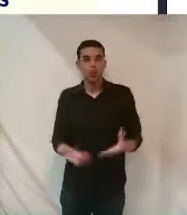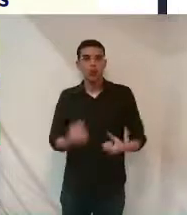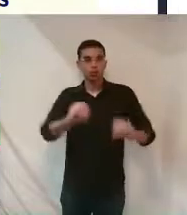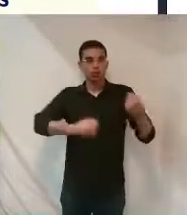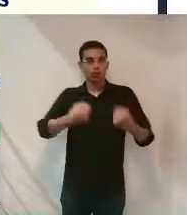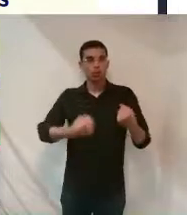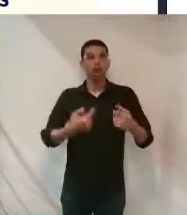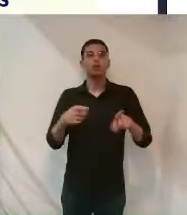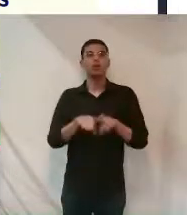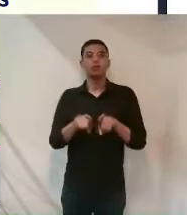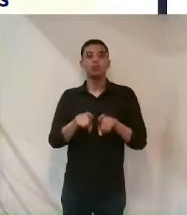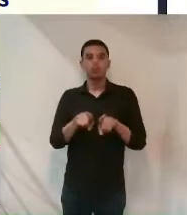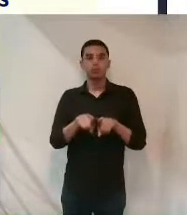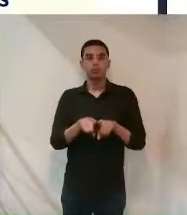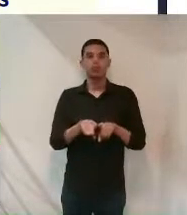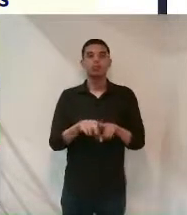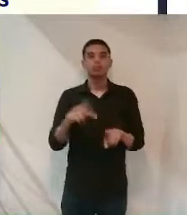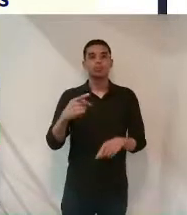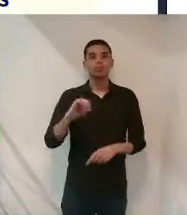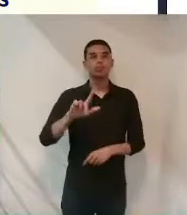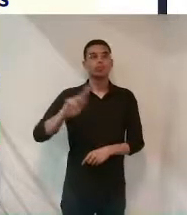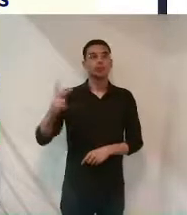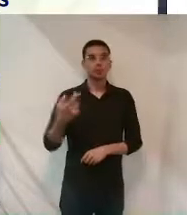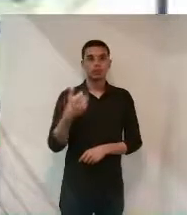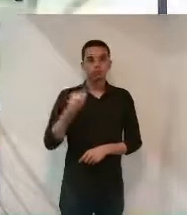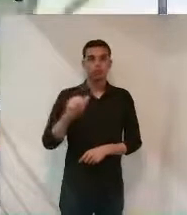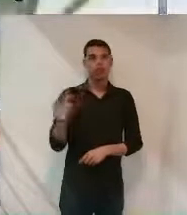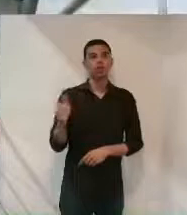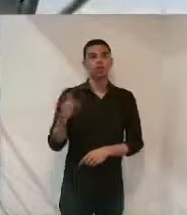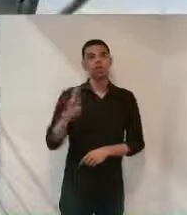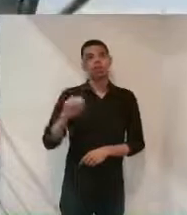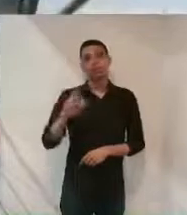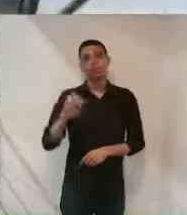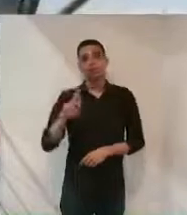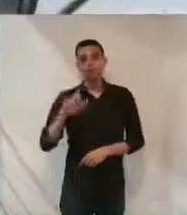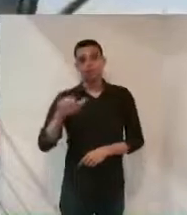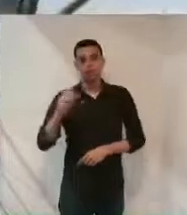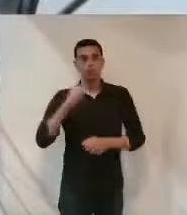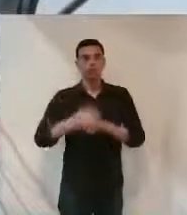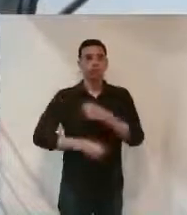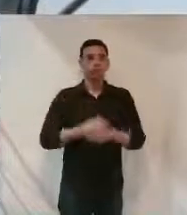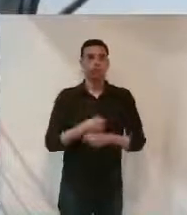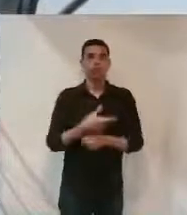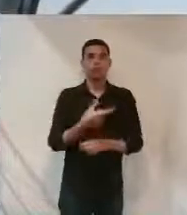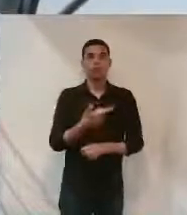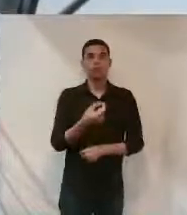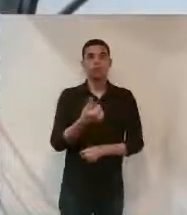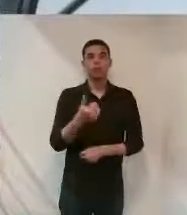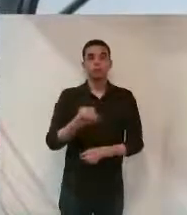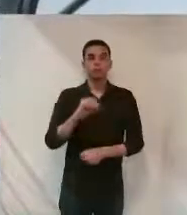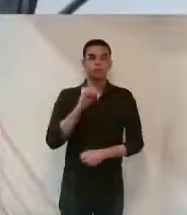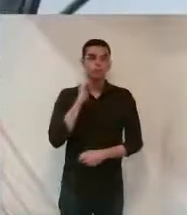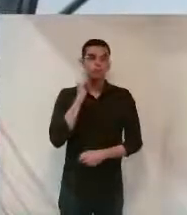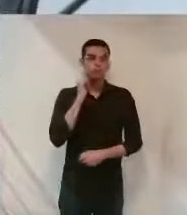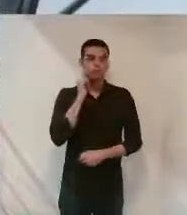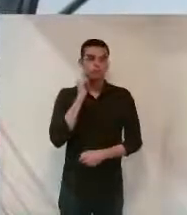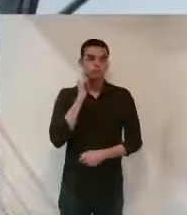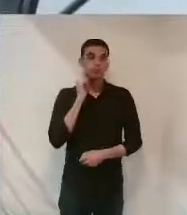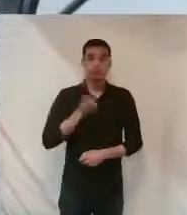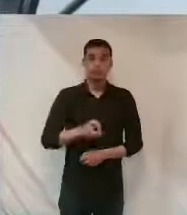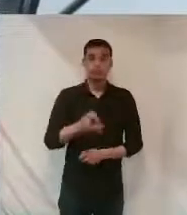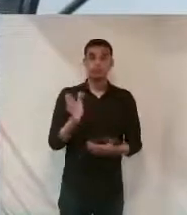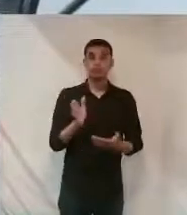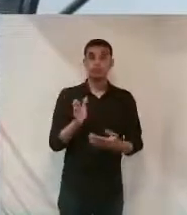pneus novamente, e pilhas e baterias em 2010. Continuando, outra de óleo